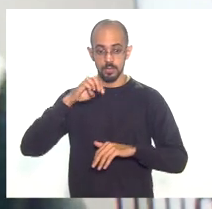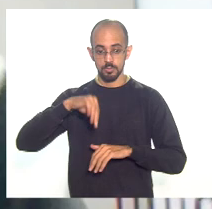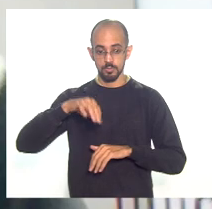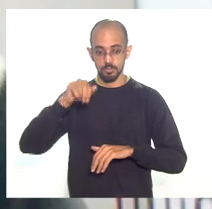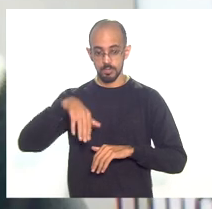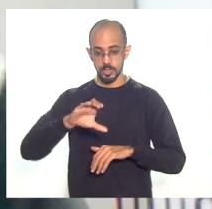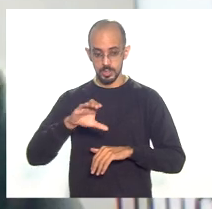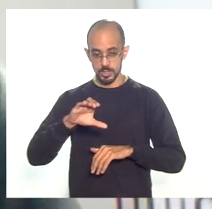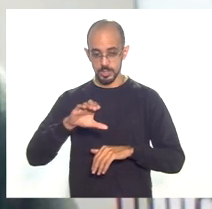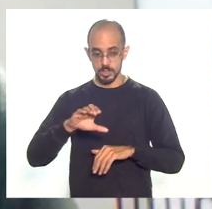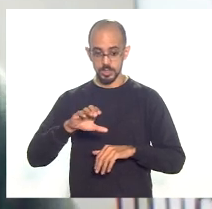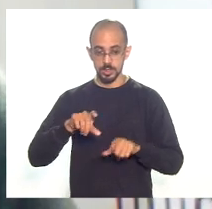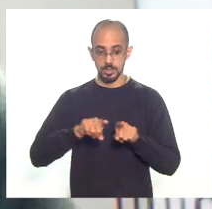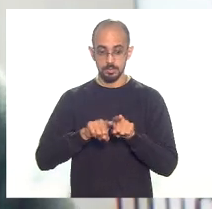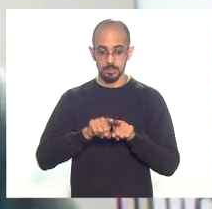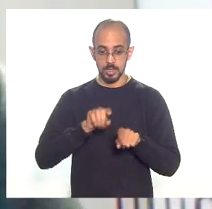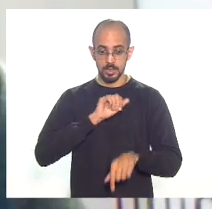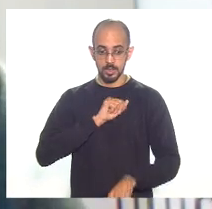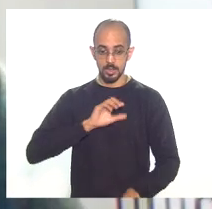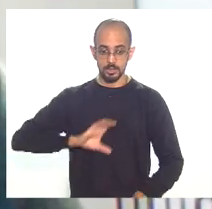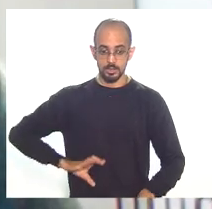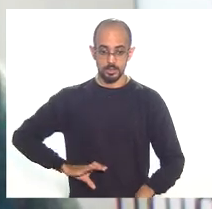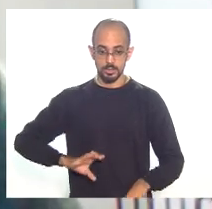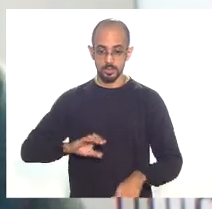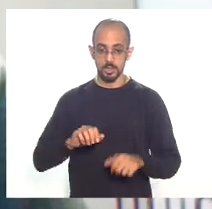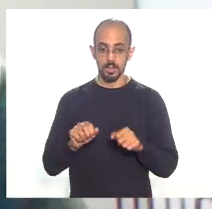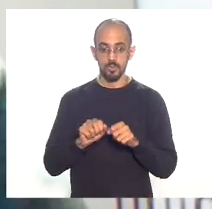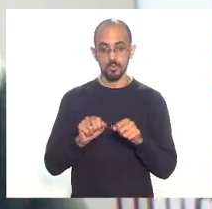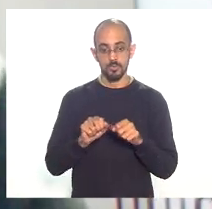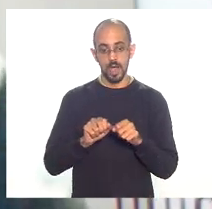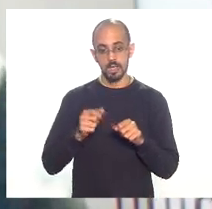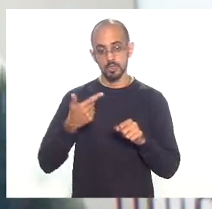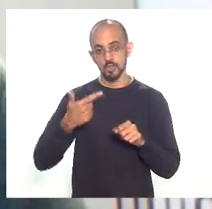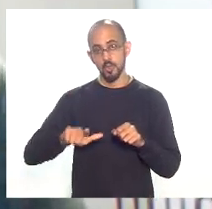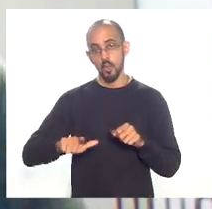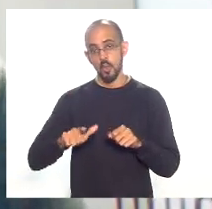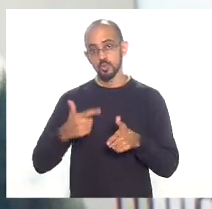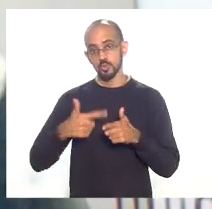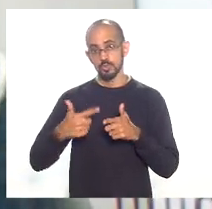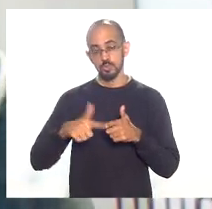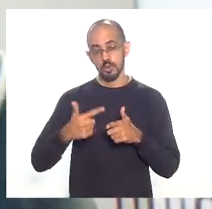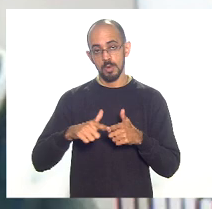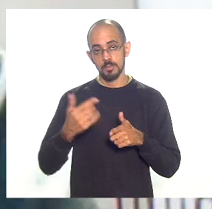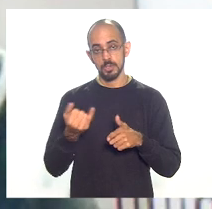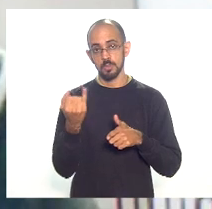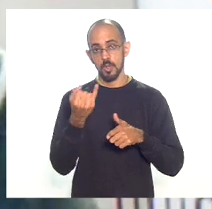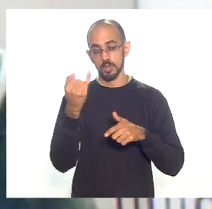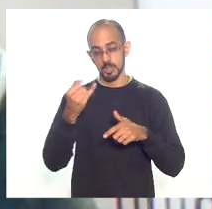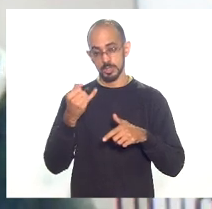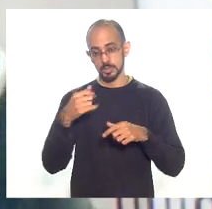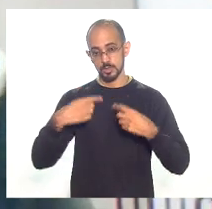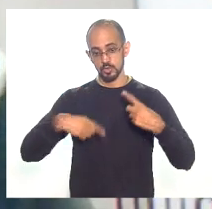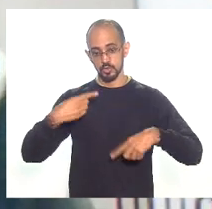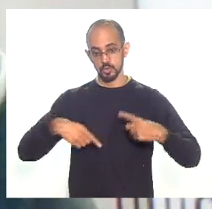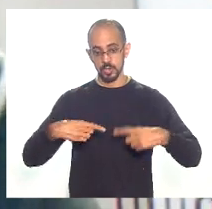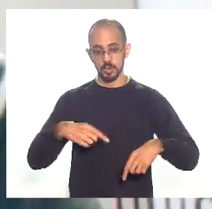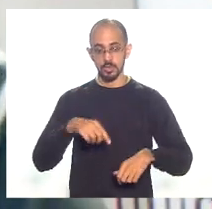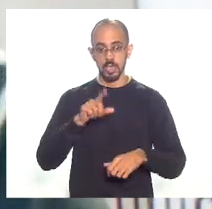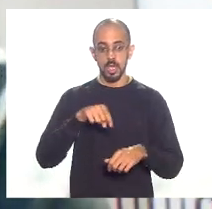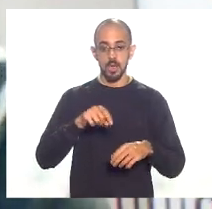Siciliano ele acaba fazendo vir à tona outras questões muito importantes o projeto 44